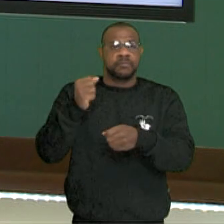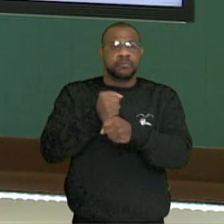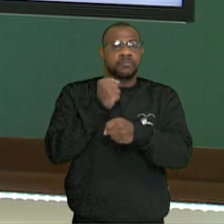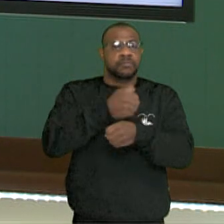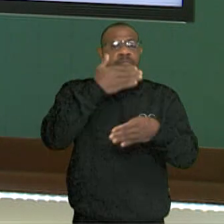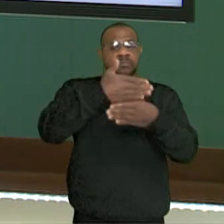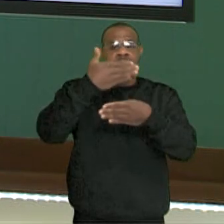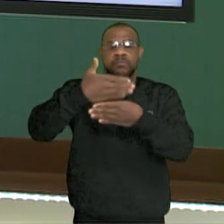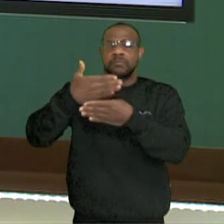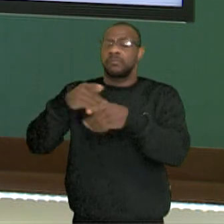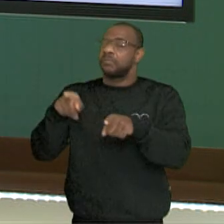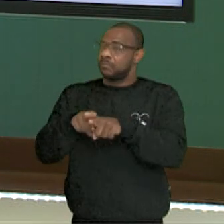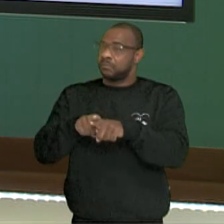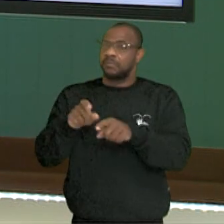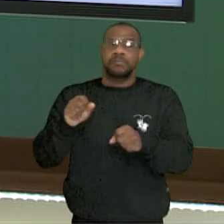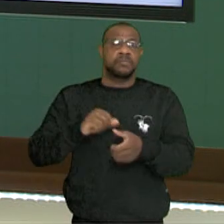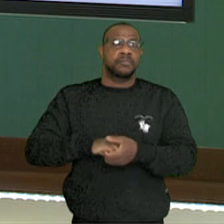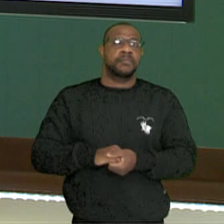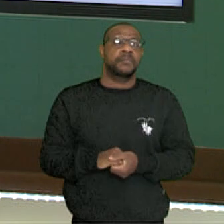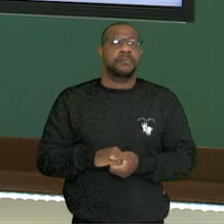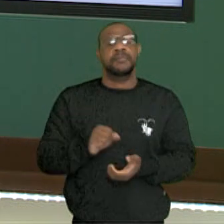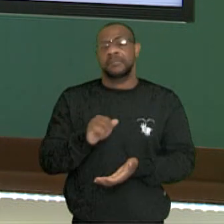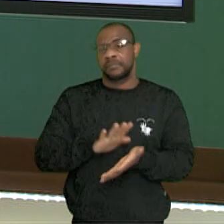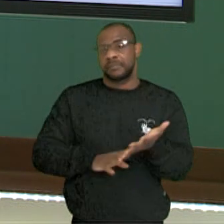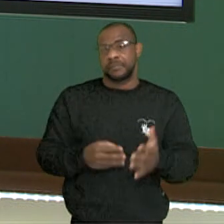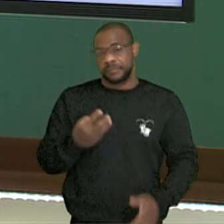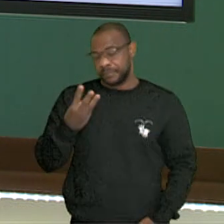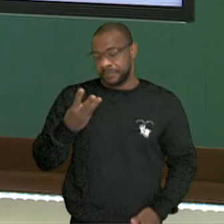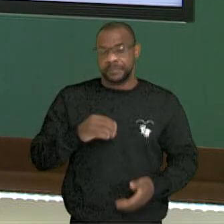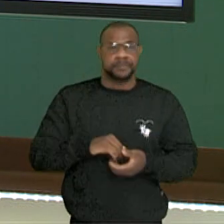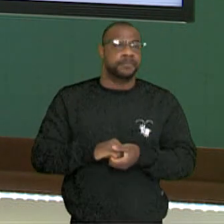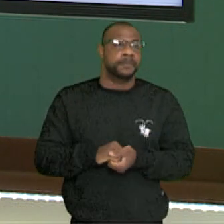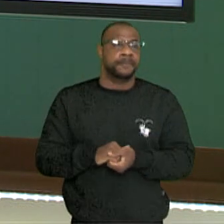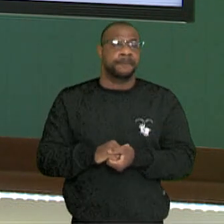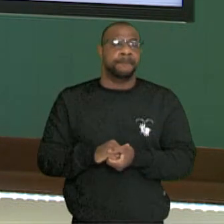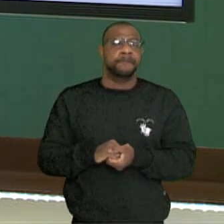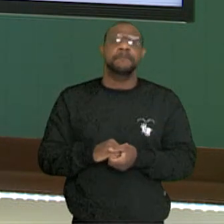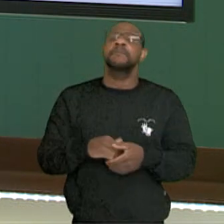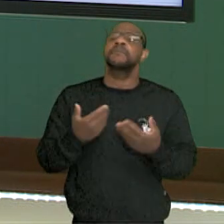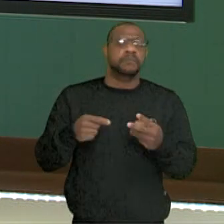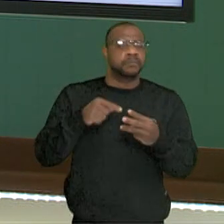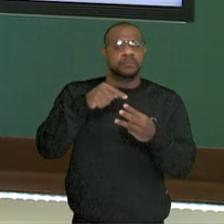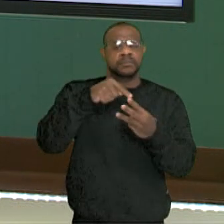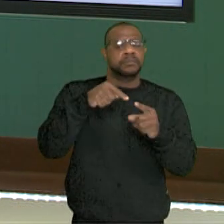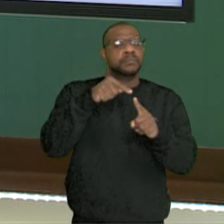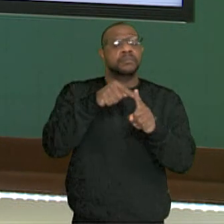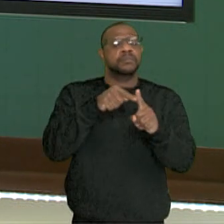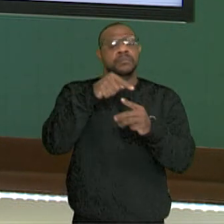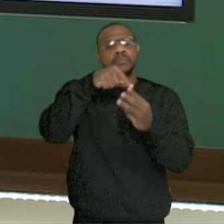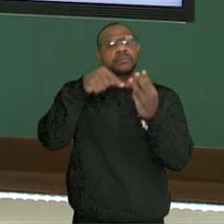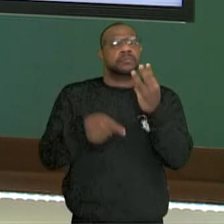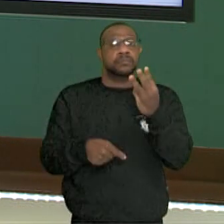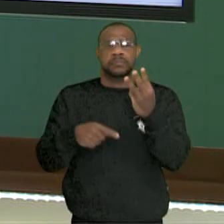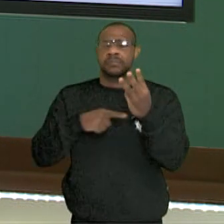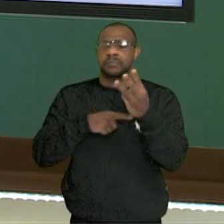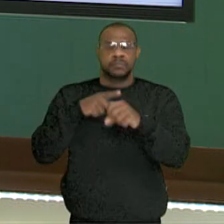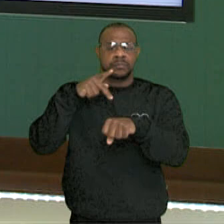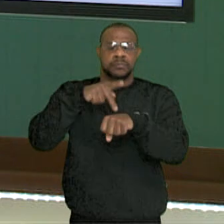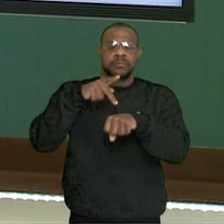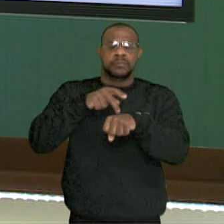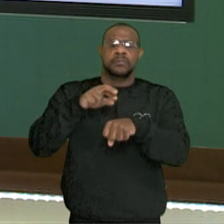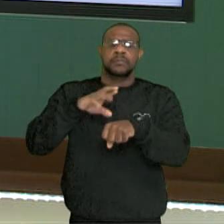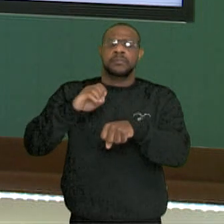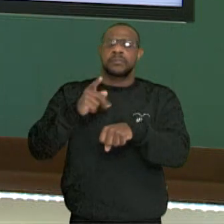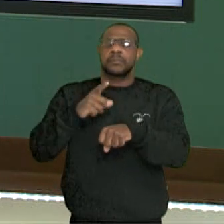do concreto. E nós vamos para a nossa terceira atividade. Quais são os três tipos de rochas existentes na Terra?